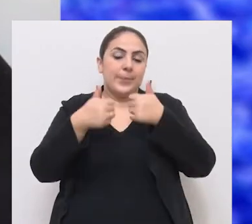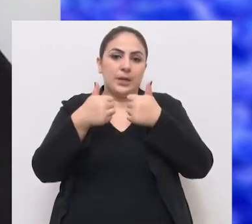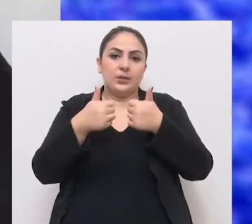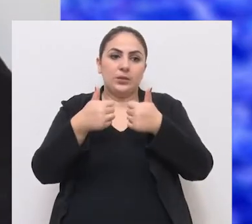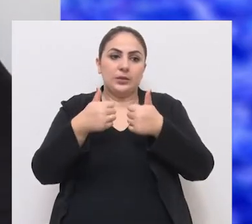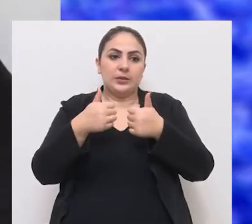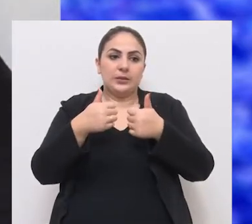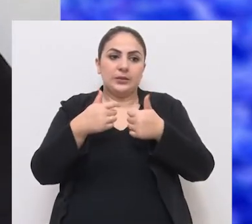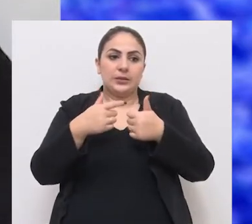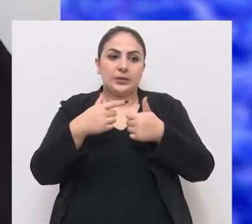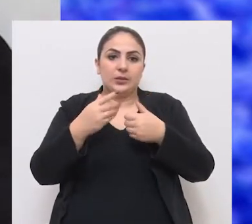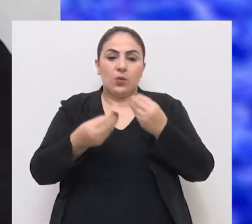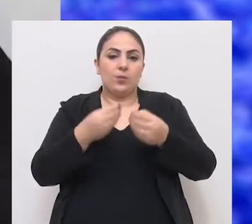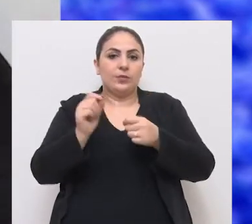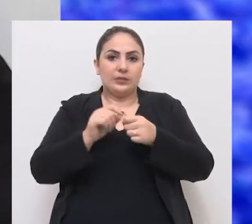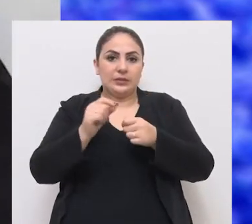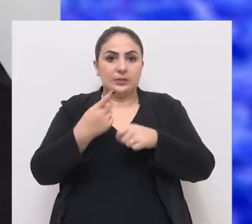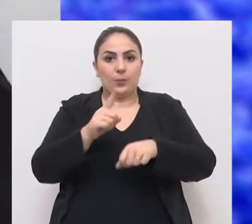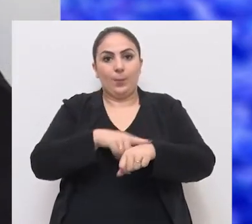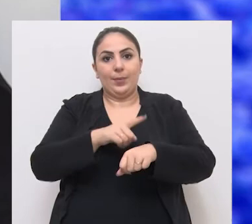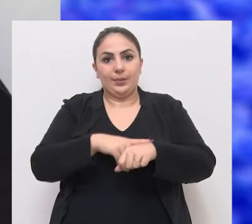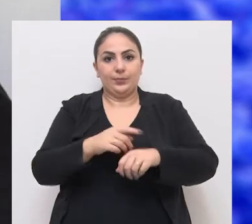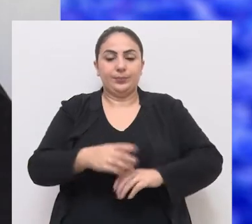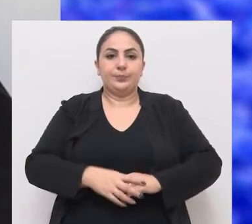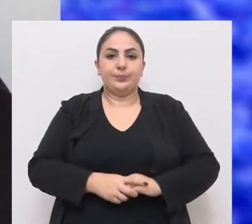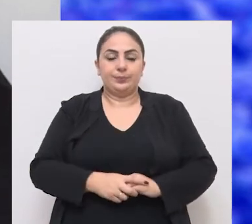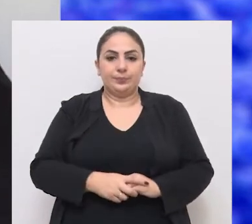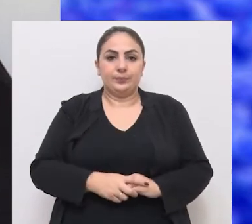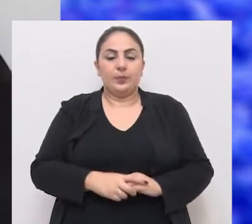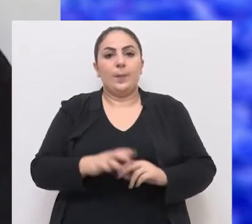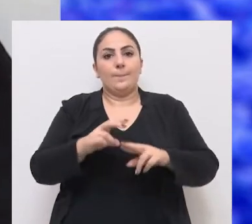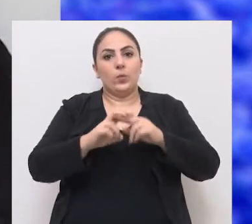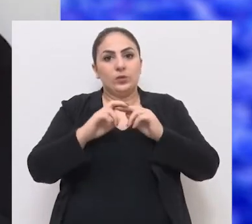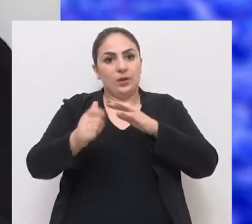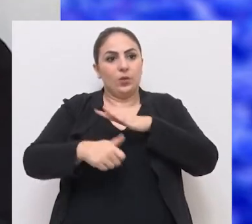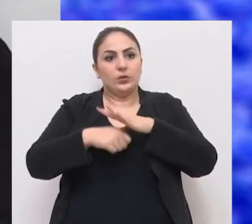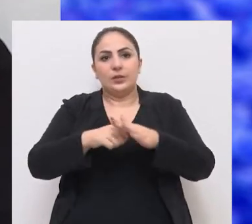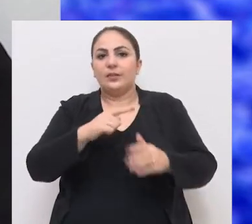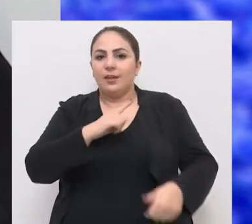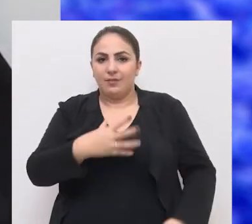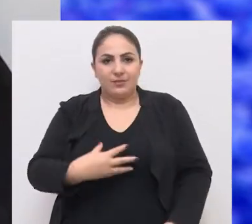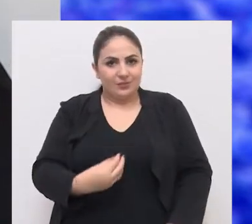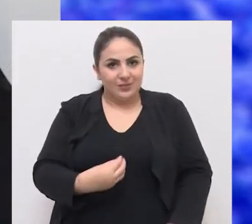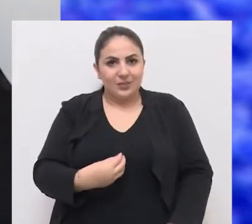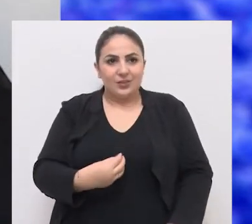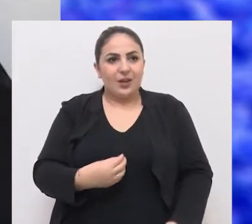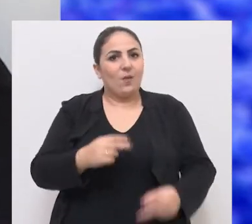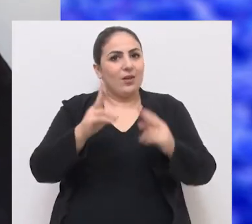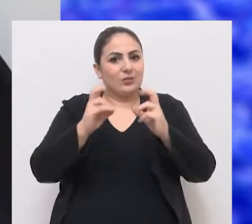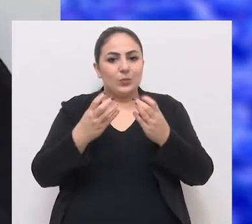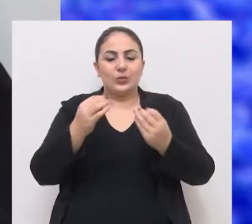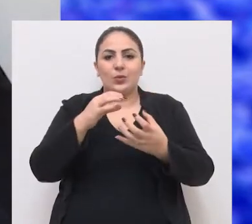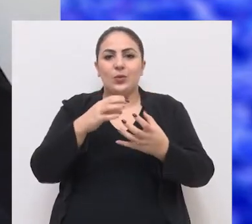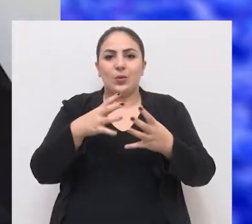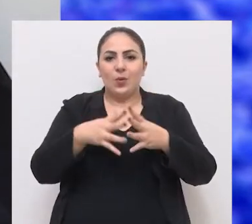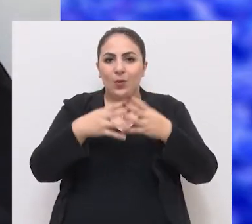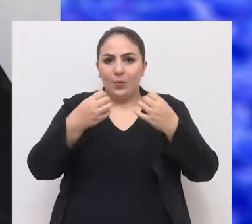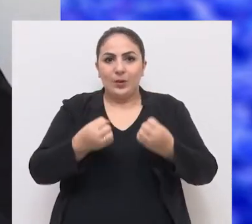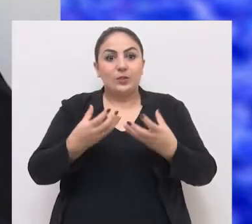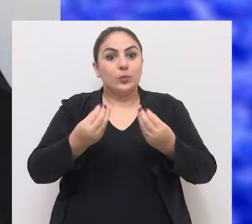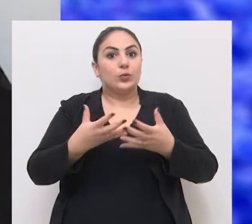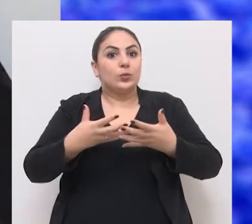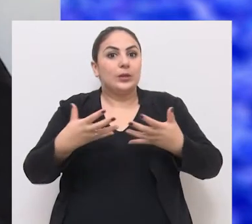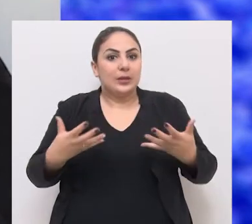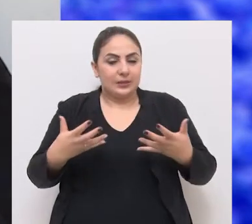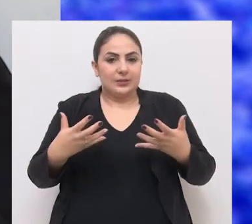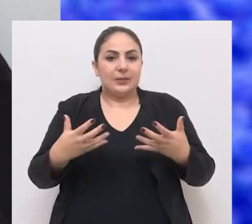a melhor saída para o teu filho fazer naquele momento. Então, autoridade de filhos é um tema muito complexo, muito